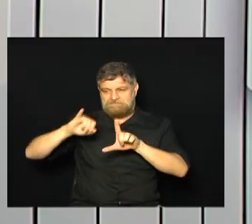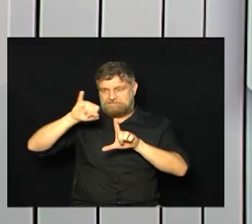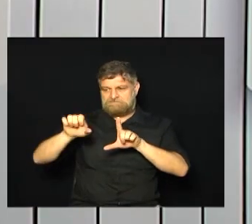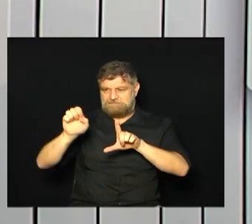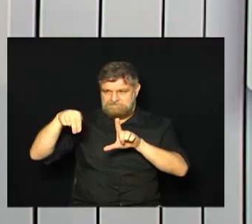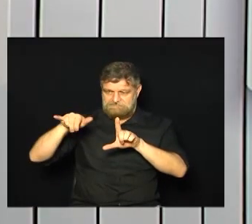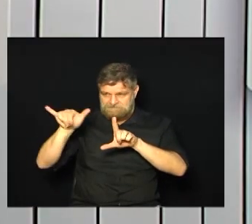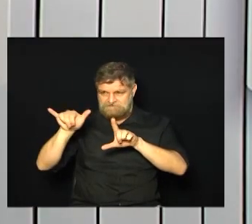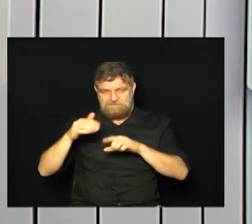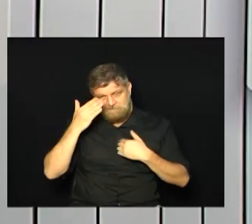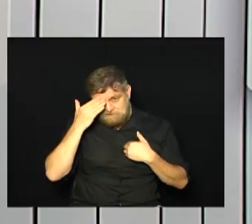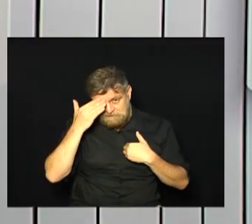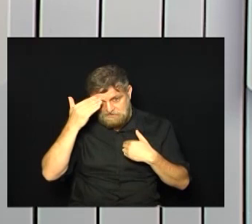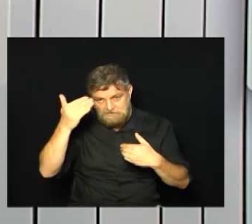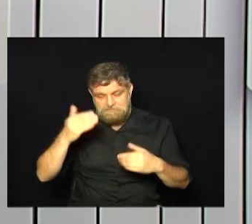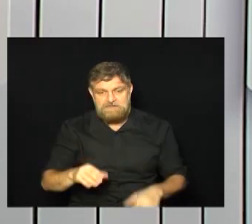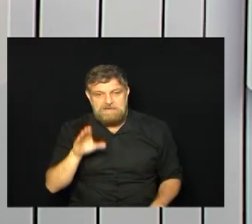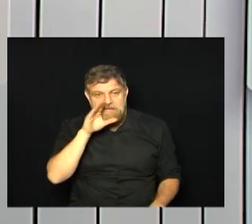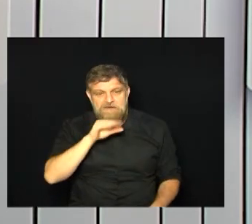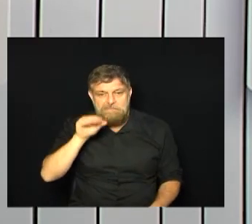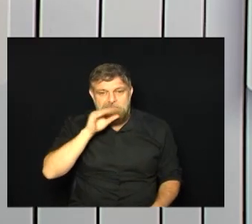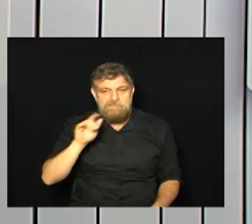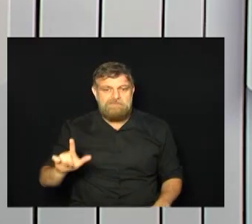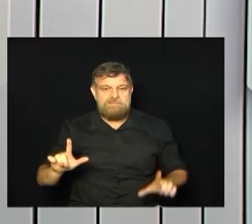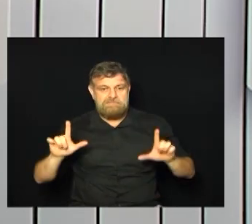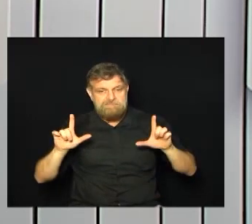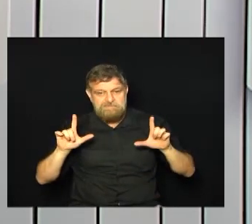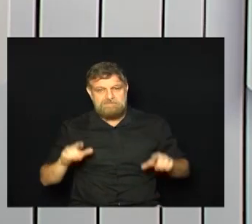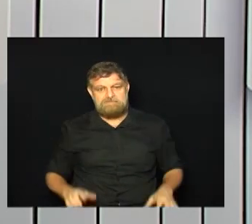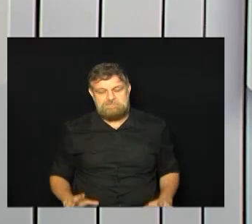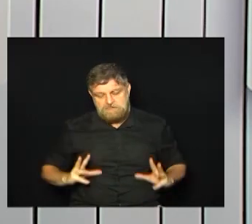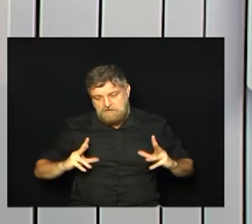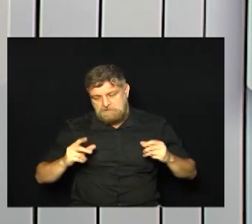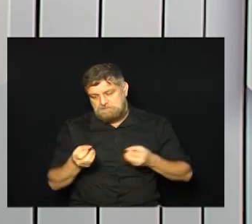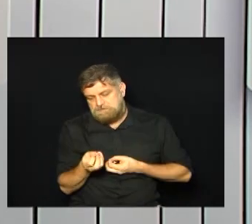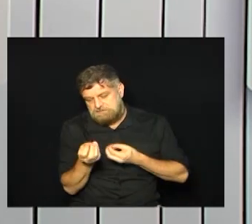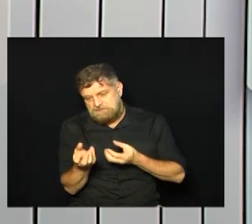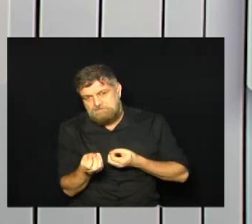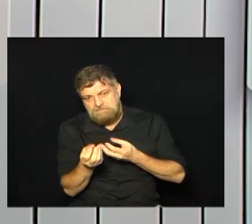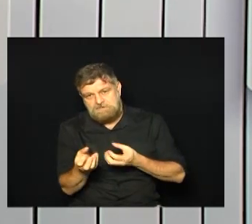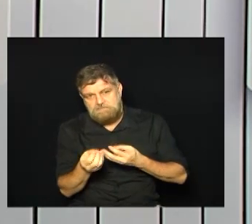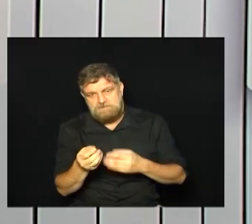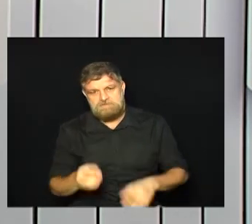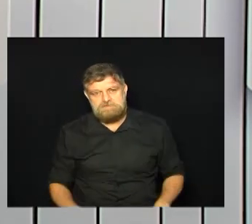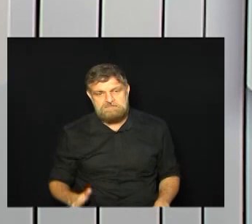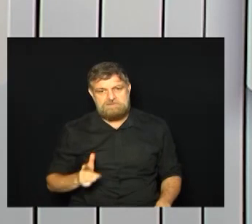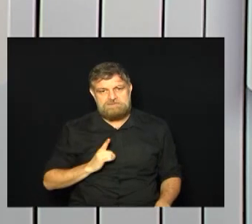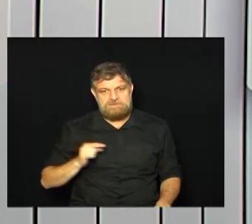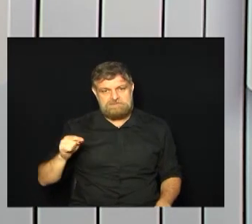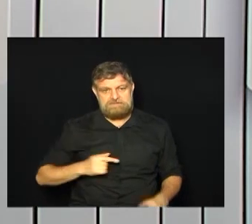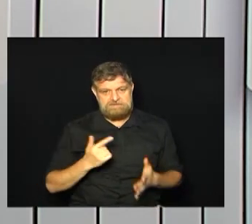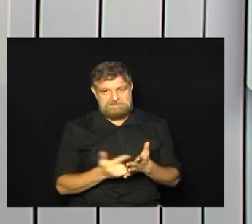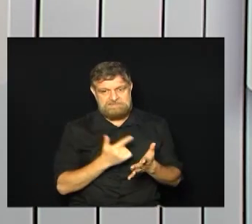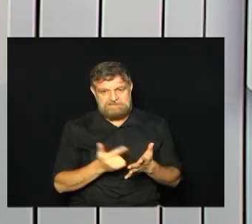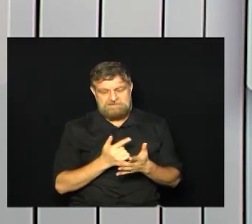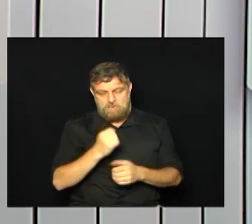muito obrigado pela disponibilidade do seu tempo. Todas as informações que você passou aqui para a gente deste livro, O Ano em